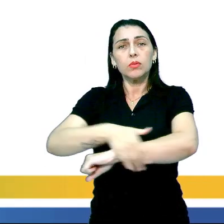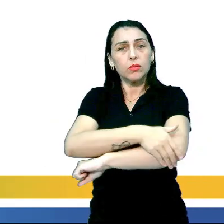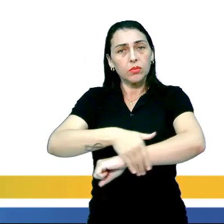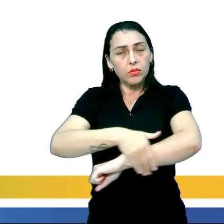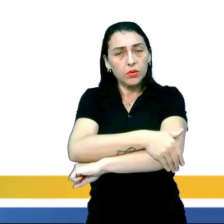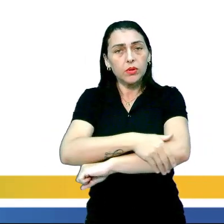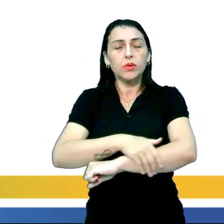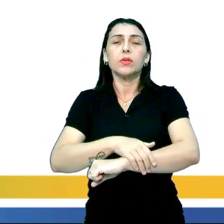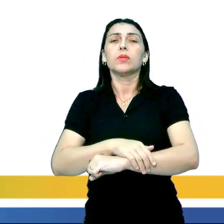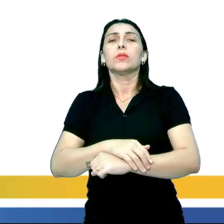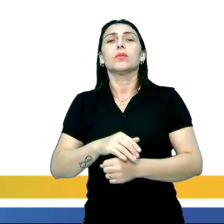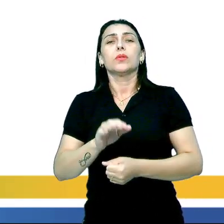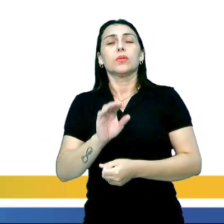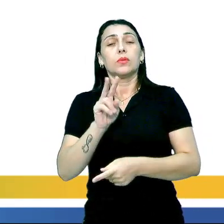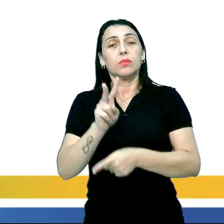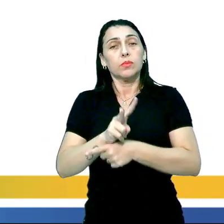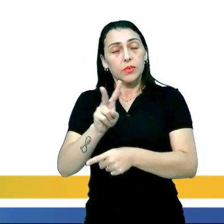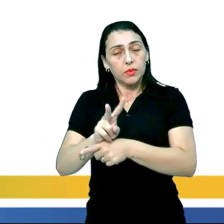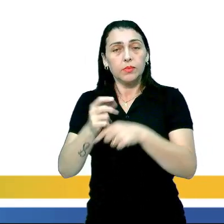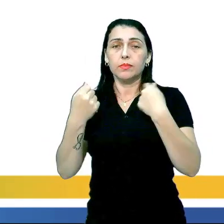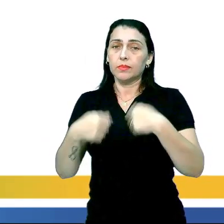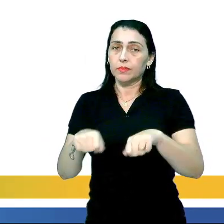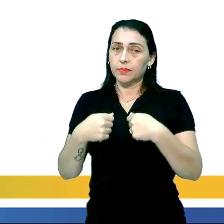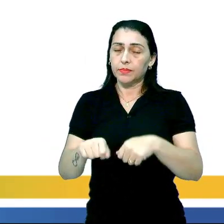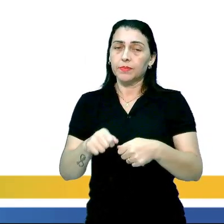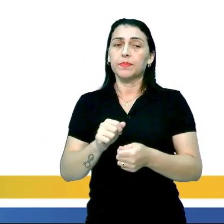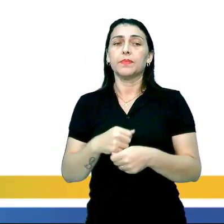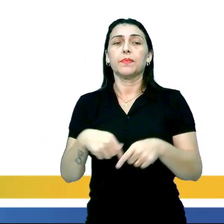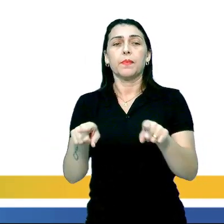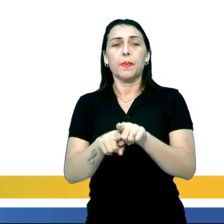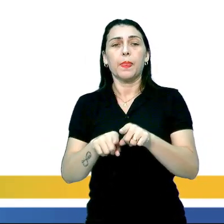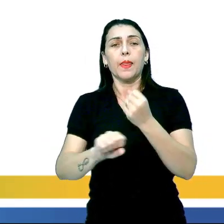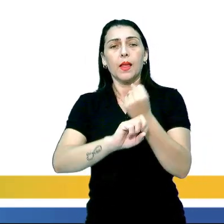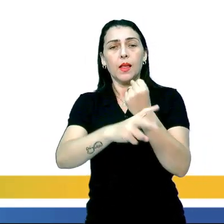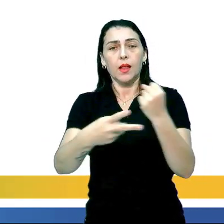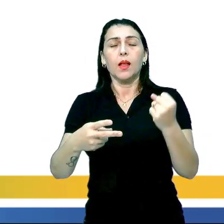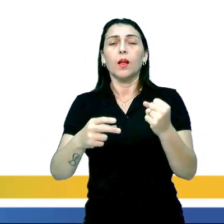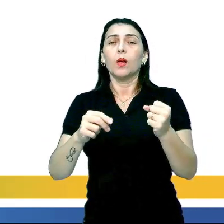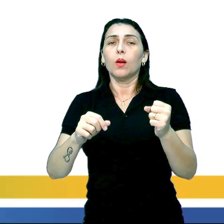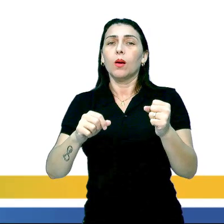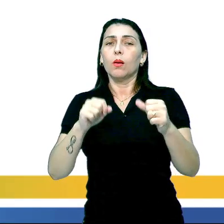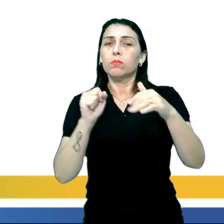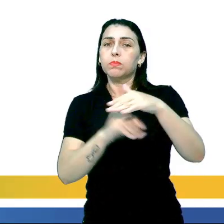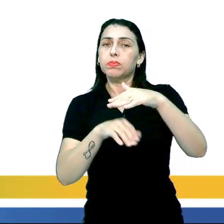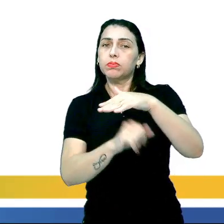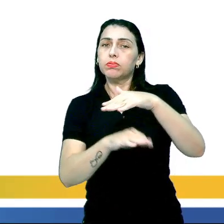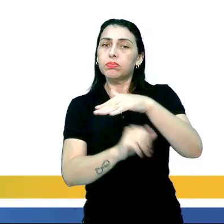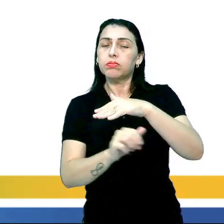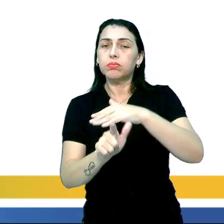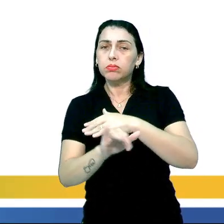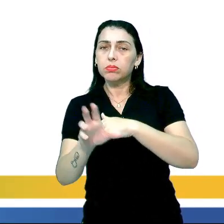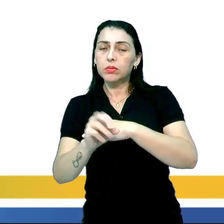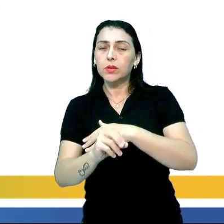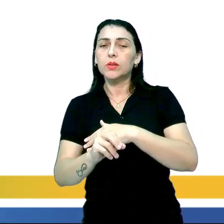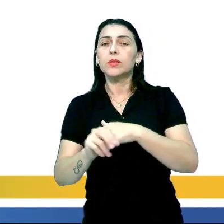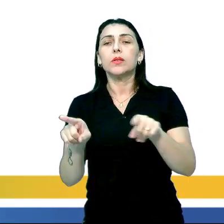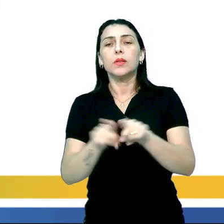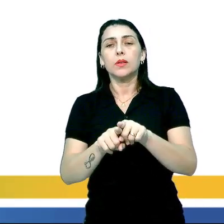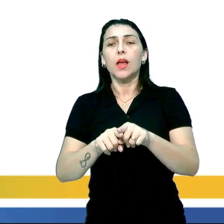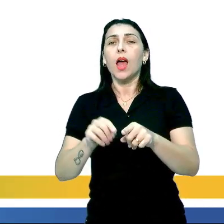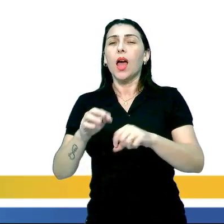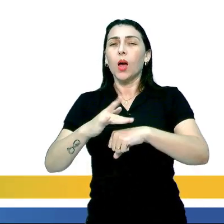forma correta o lixo. Como consequência, a gente pode citar o acúmulo de lixo e geração